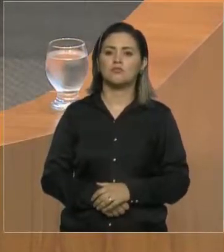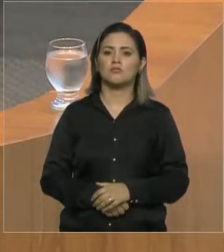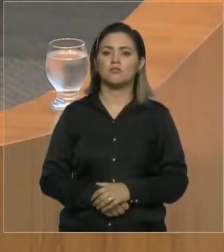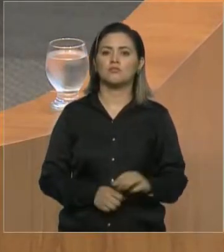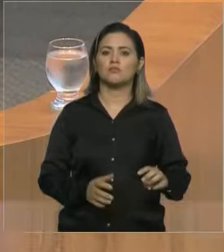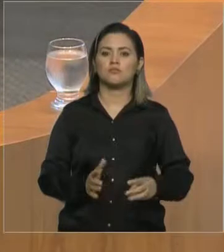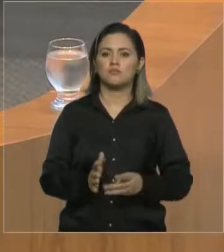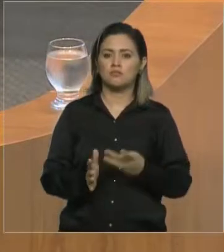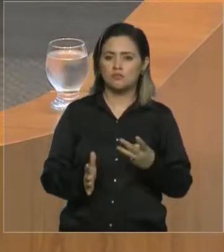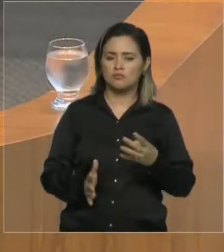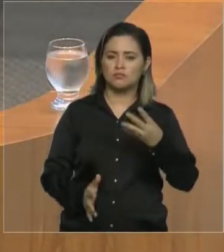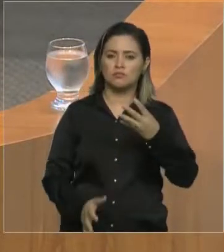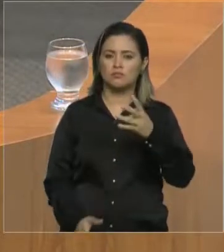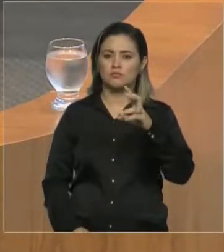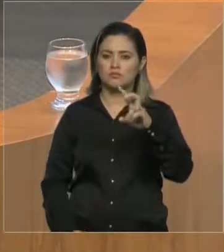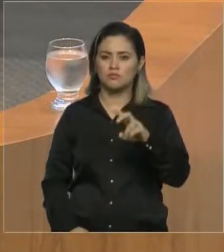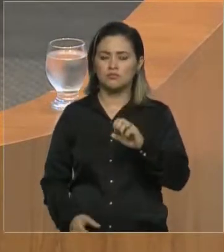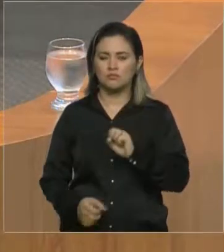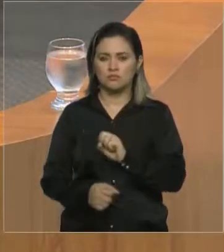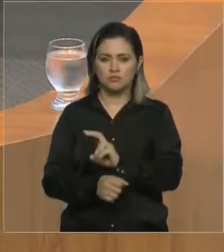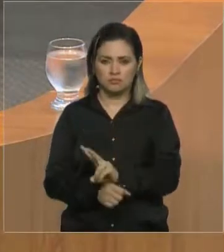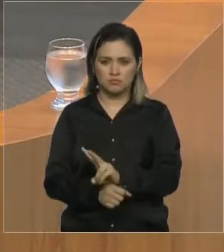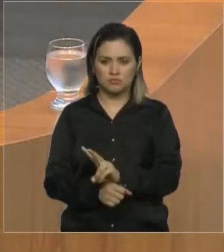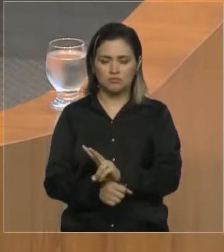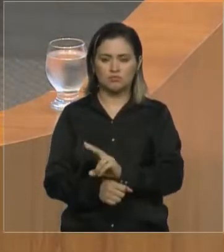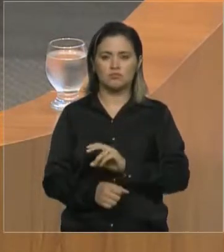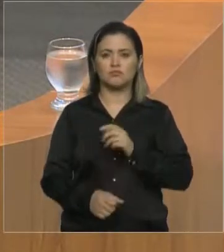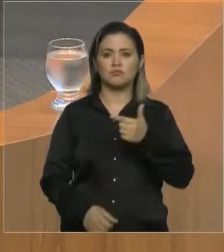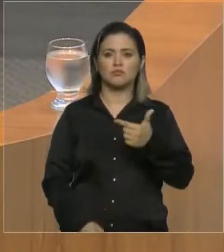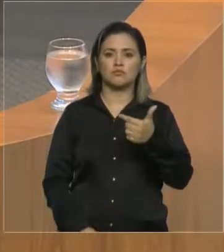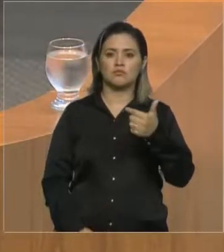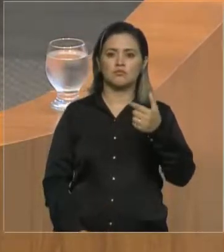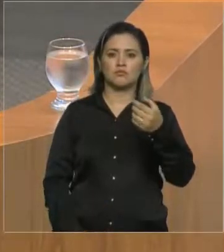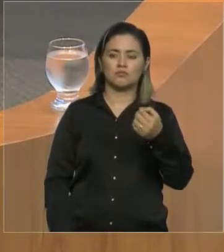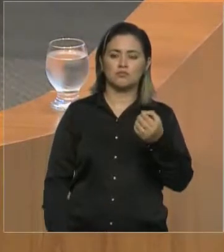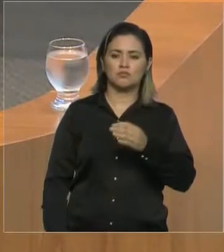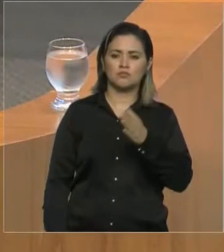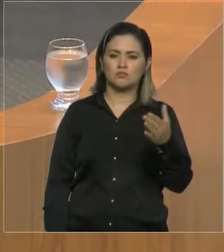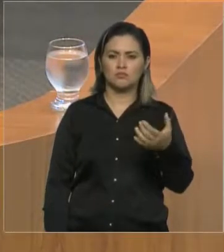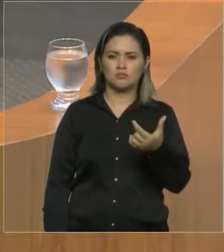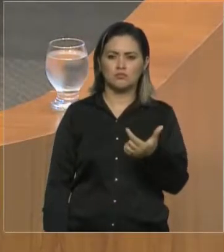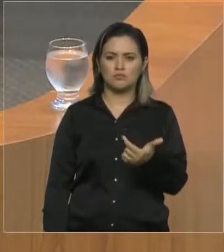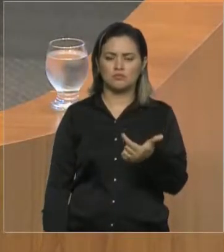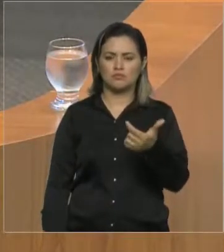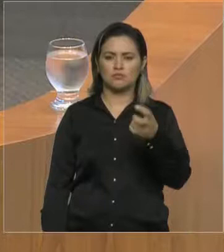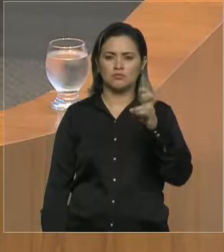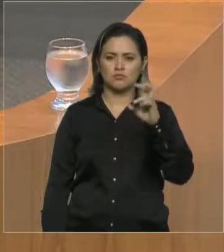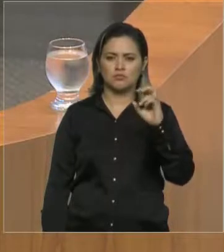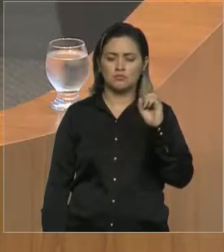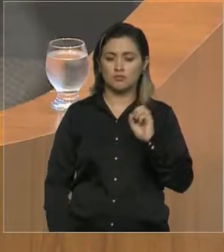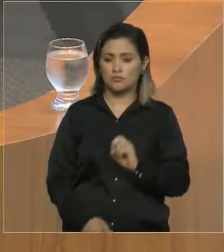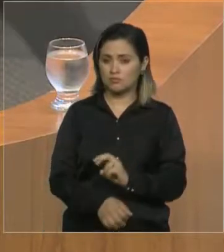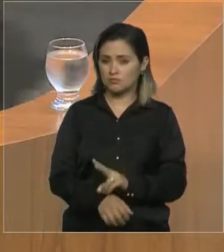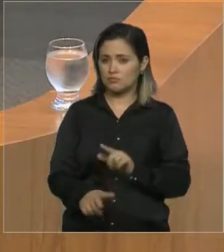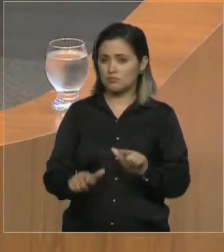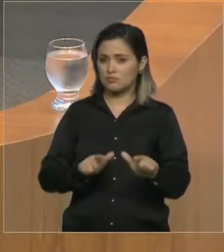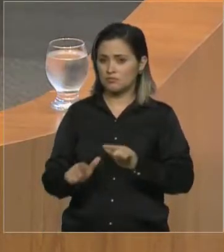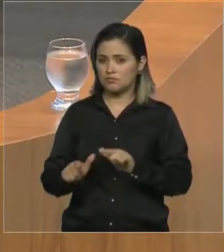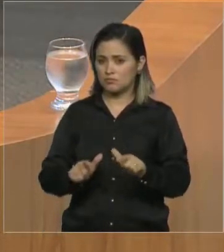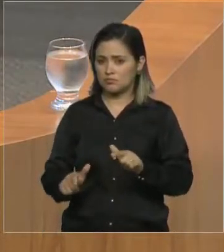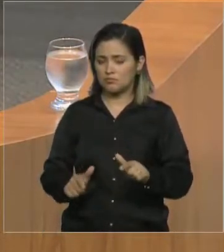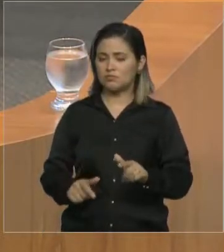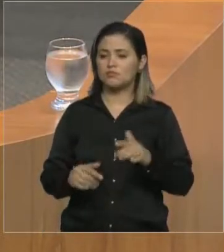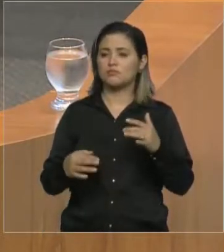45 empregos. São em torno de 200 a 250 empregos diretos, aonde a cidade